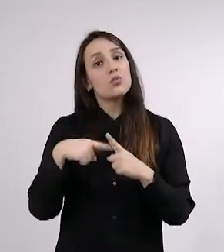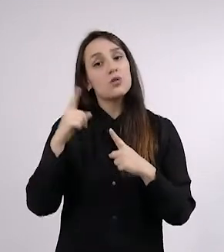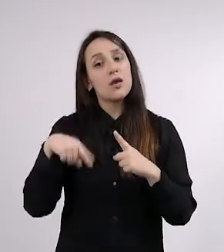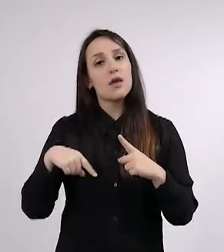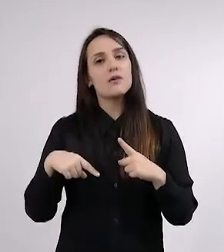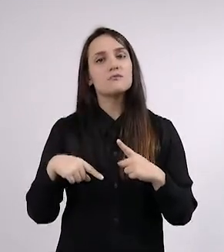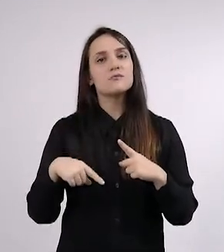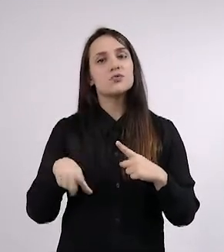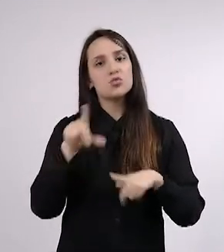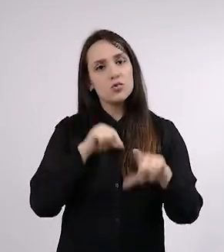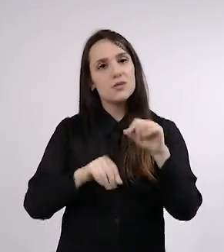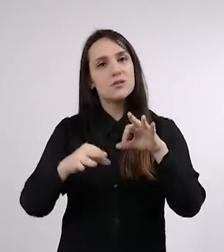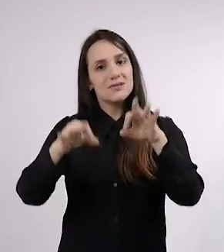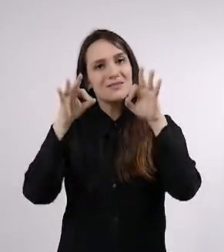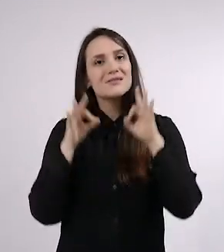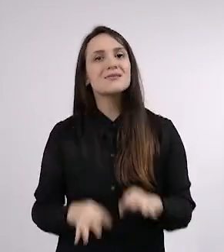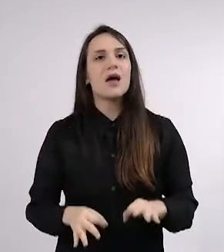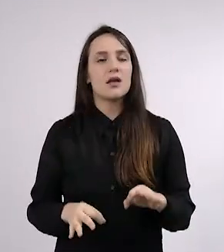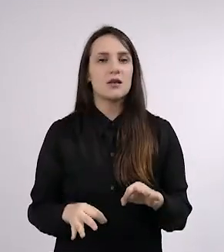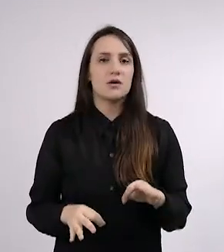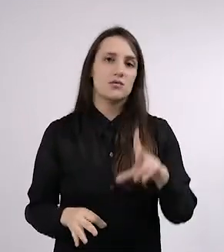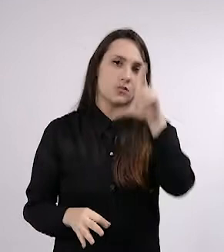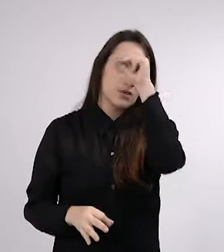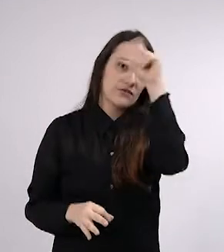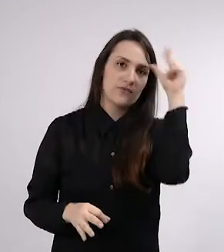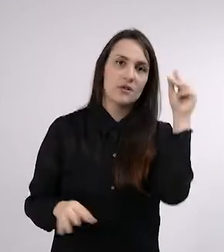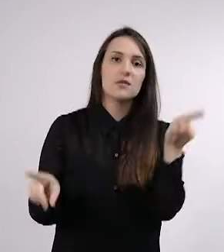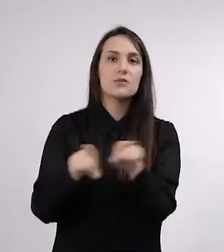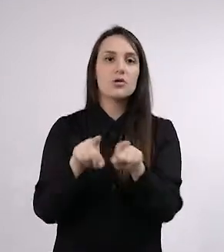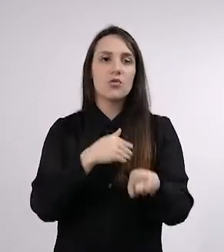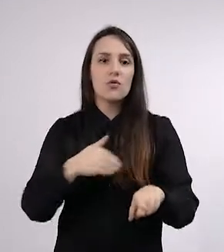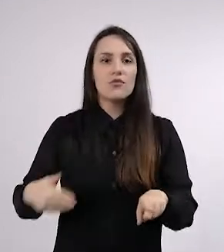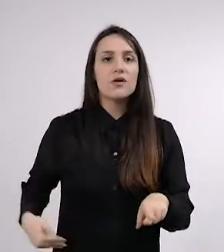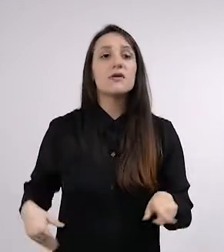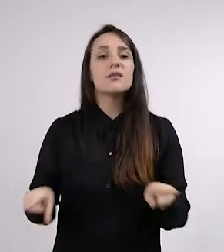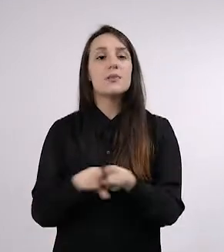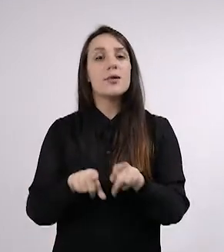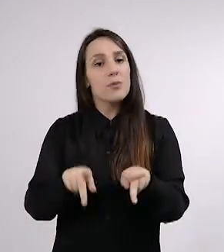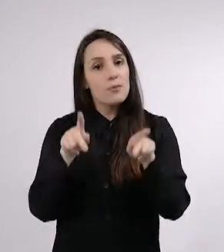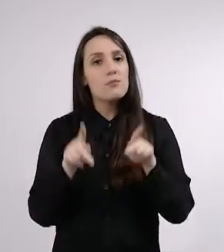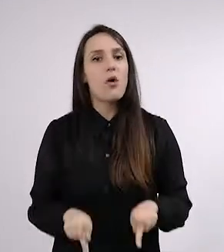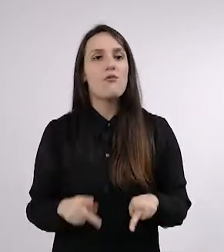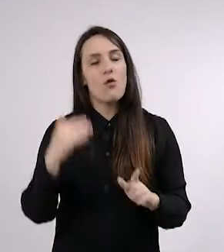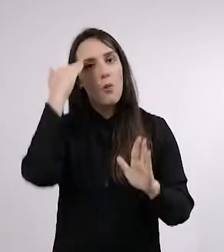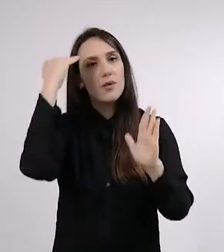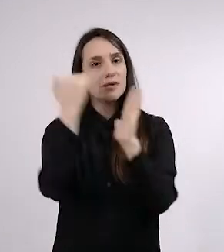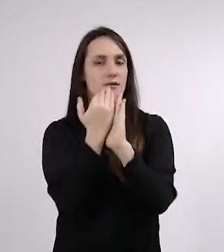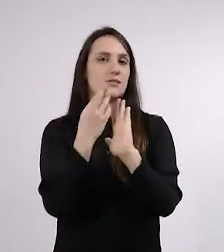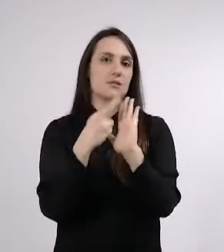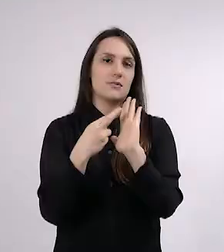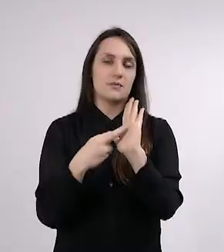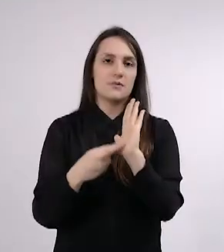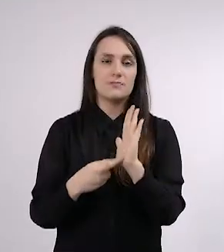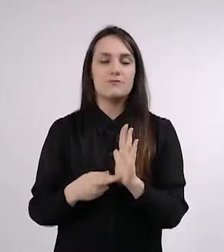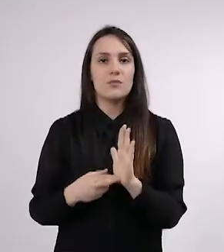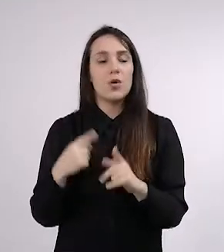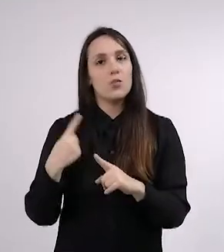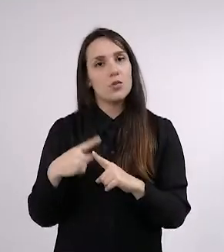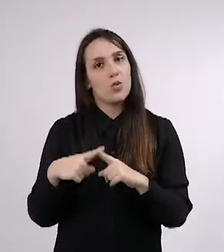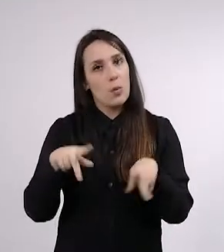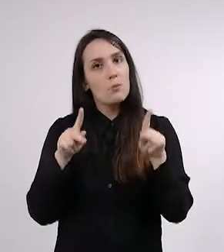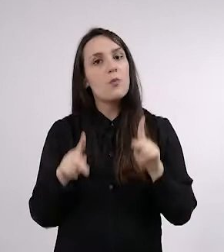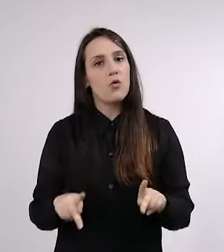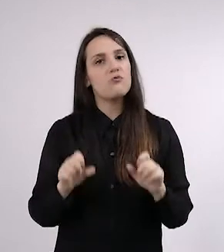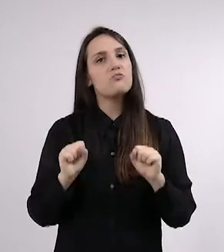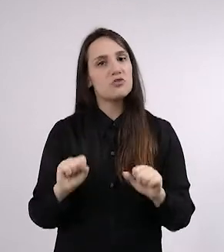ao comportamento das administrações, tanto municipal quanto estadual, e o comportamento da população. É a